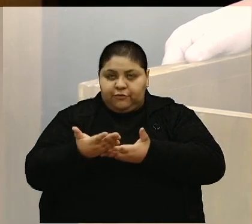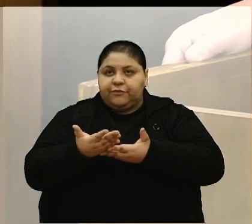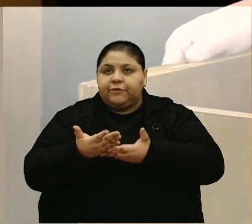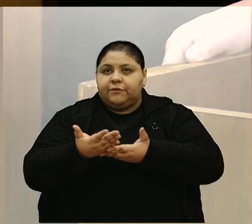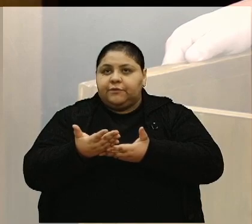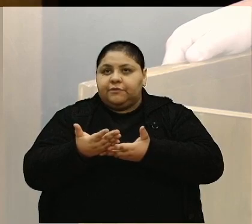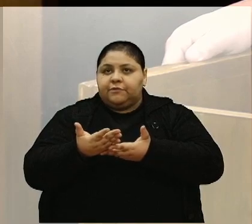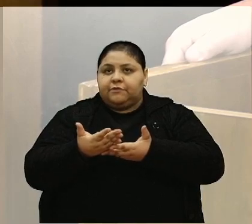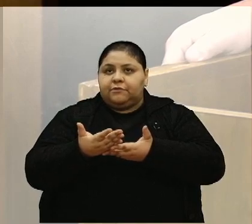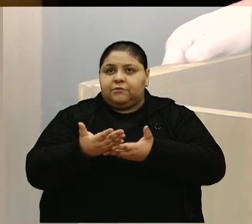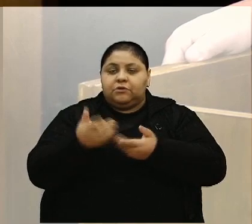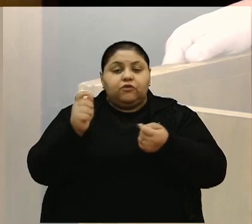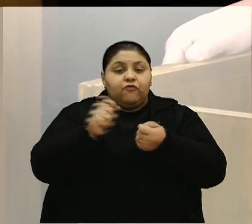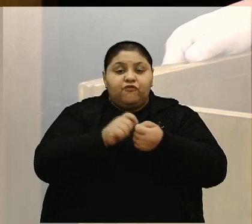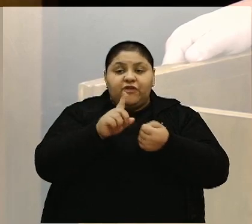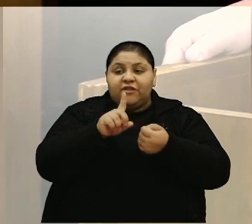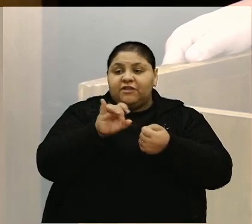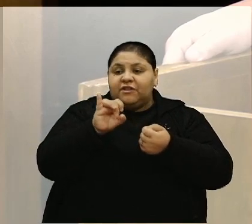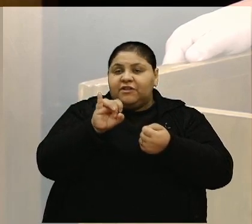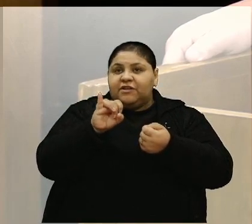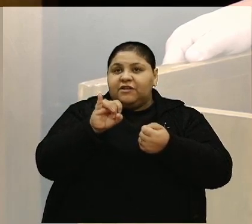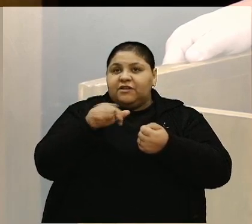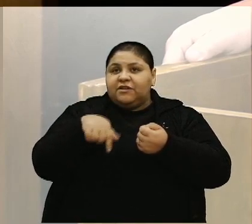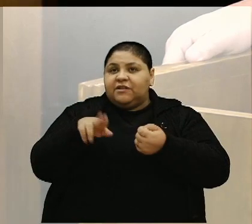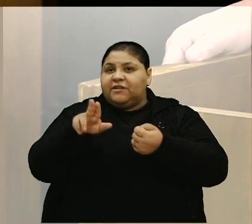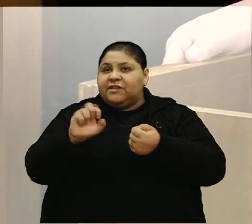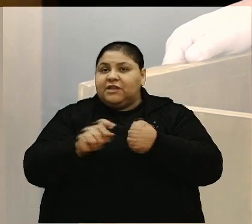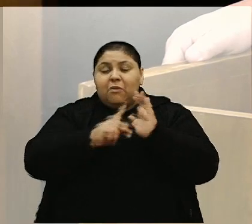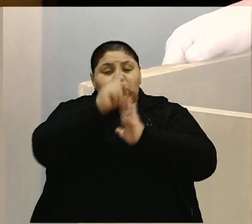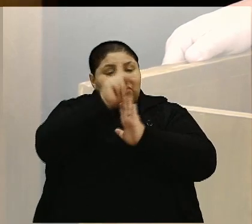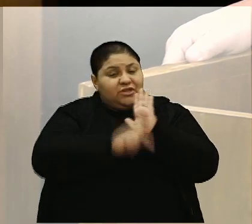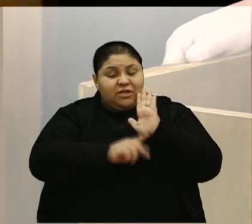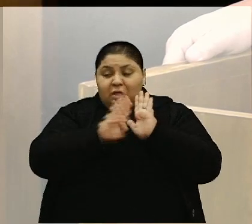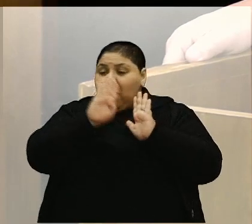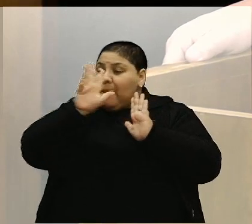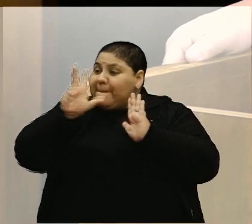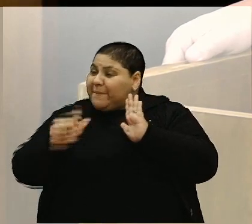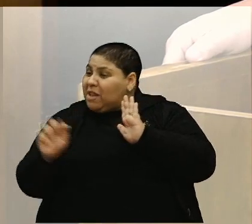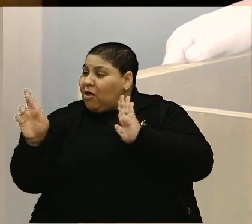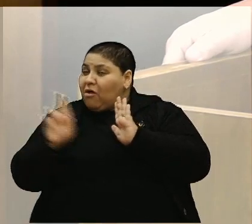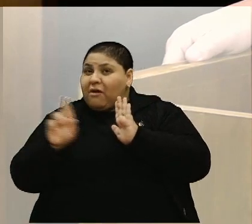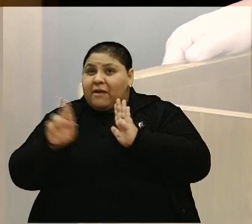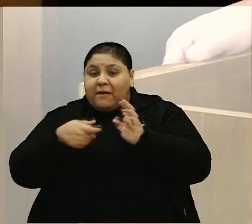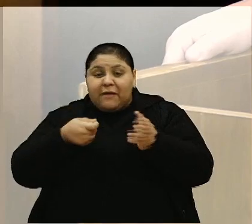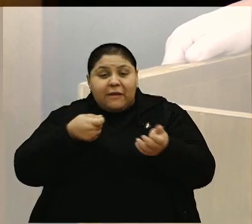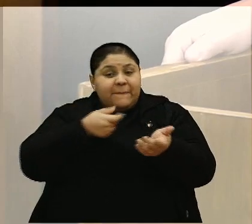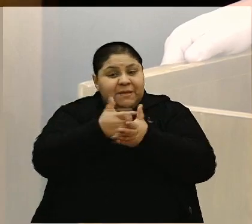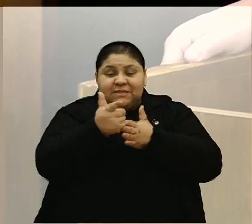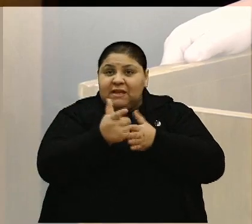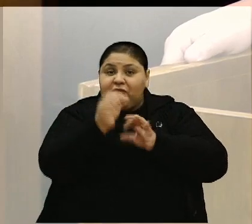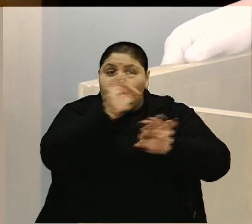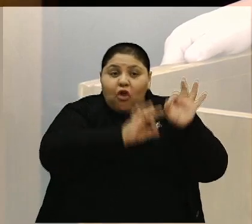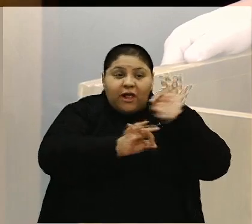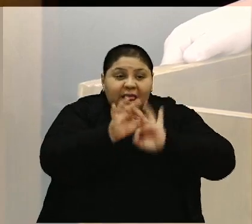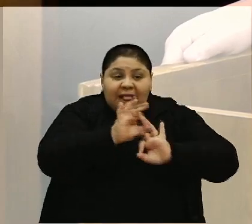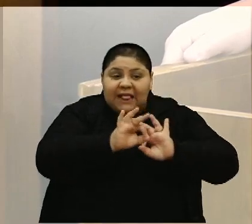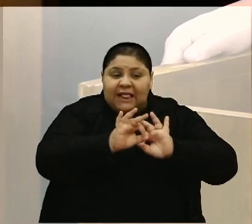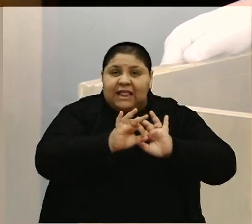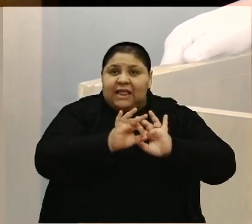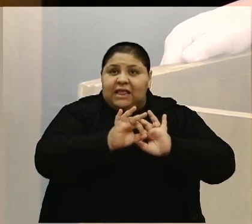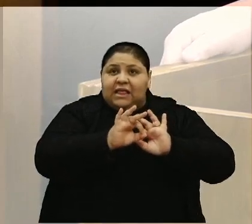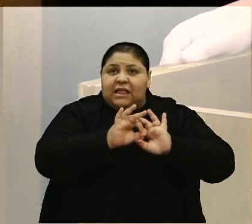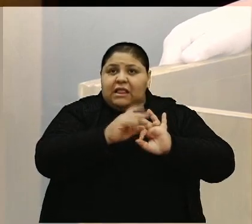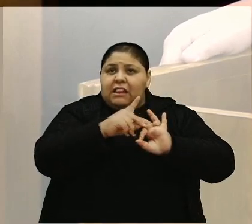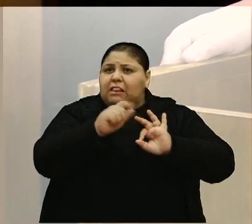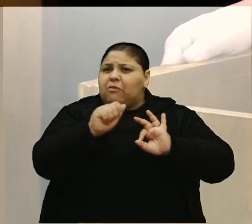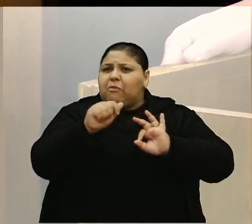Não foram feitos projetos de bilhões de reais que deveriam ter sido, no mínimo, colocado no PAC, que eu não sei